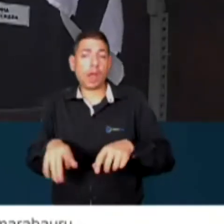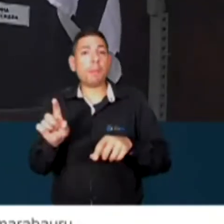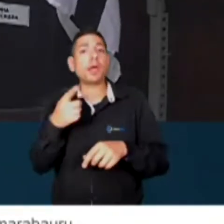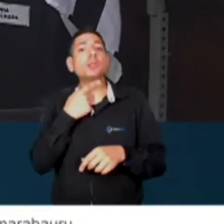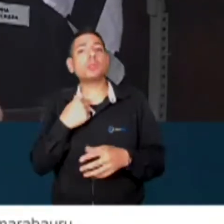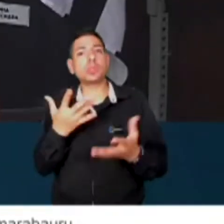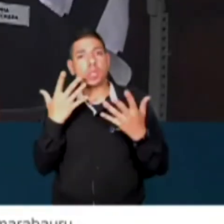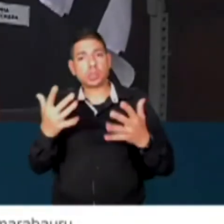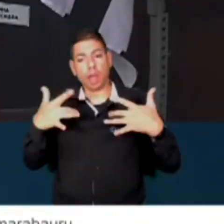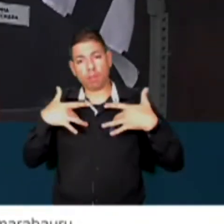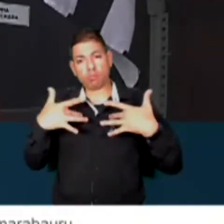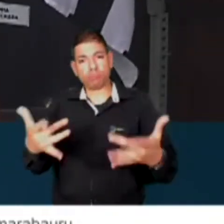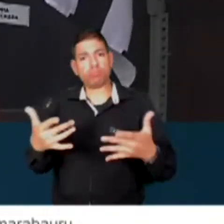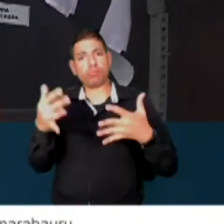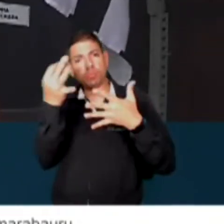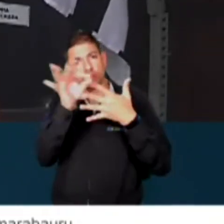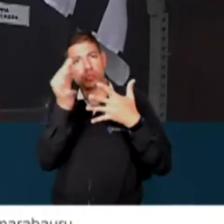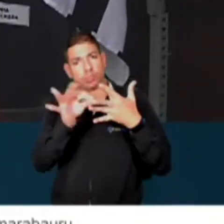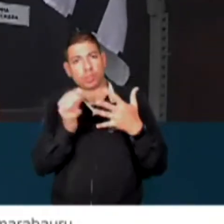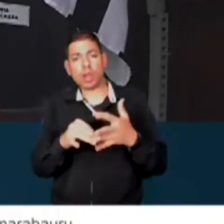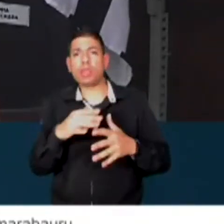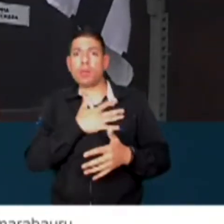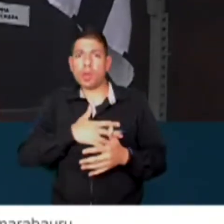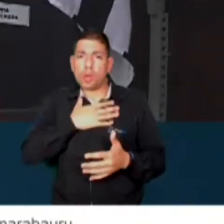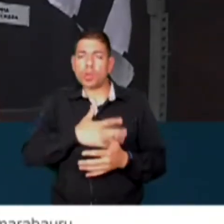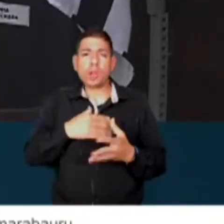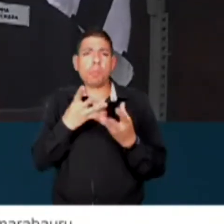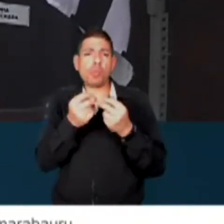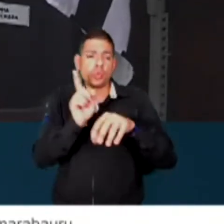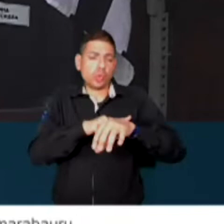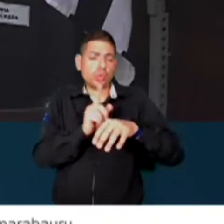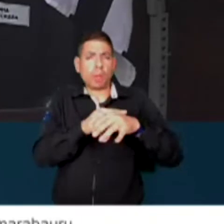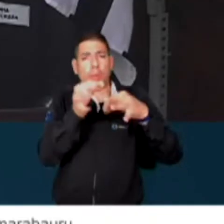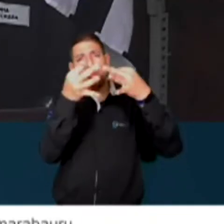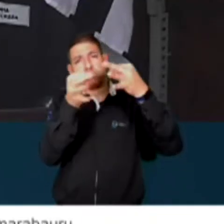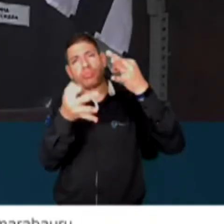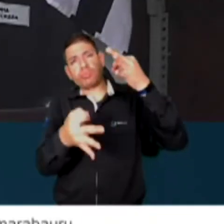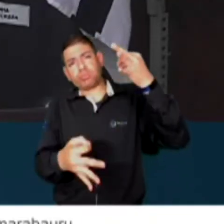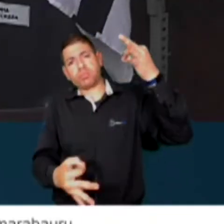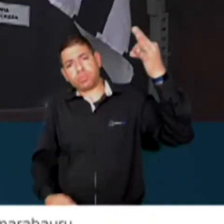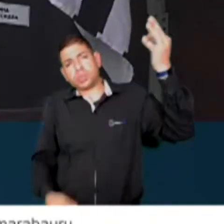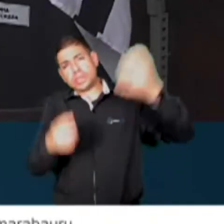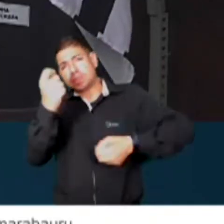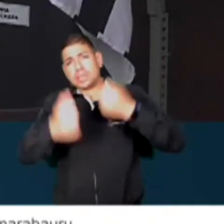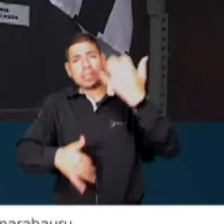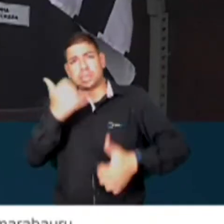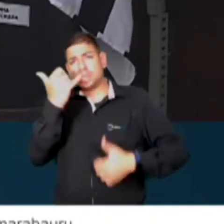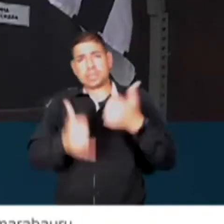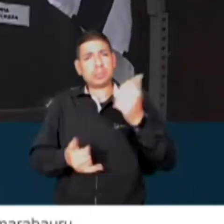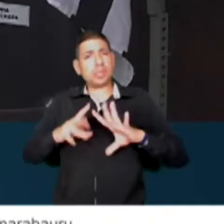aqui, gostaria muito de ter tempo para poder discorrer sobre